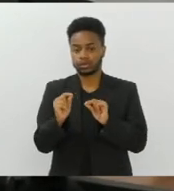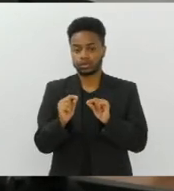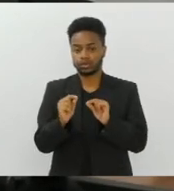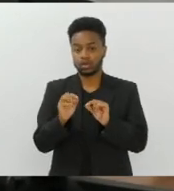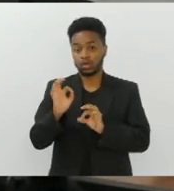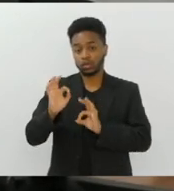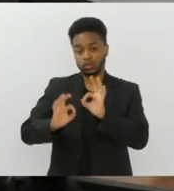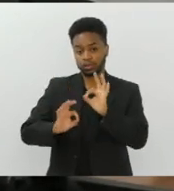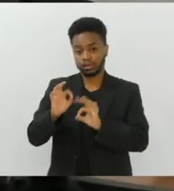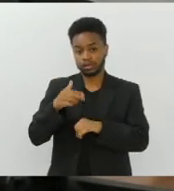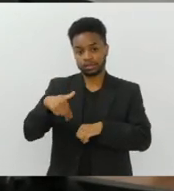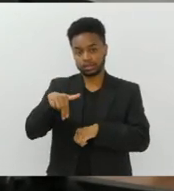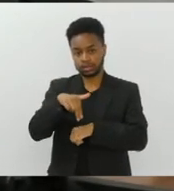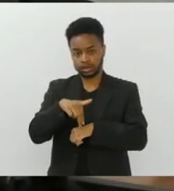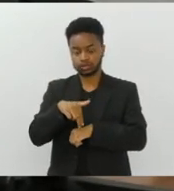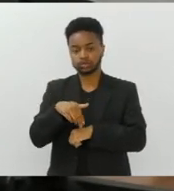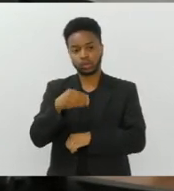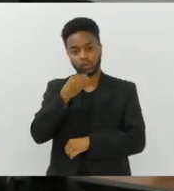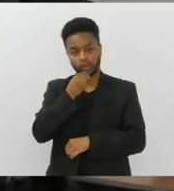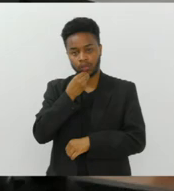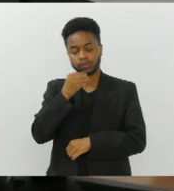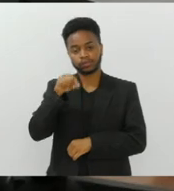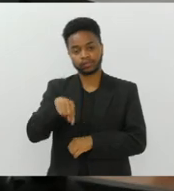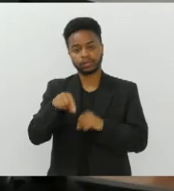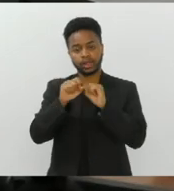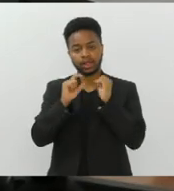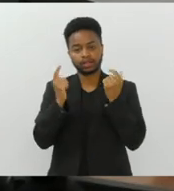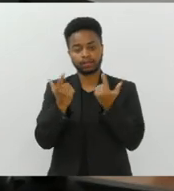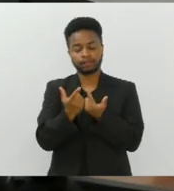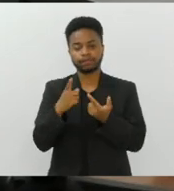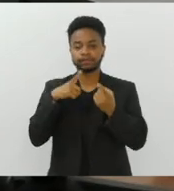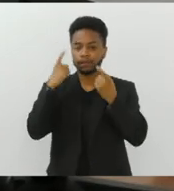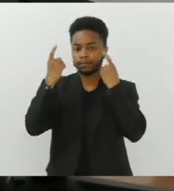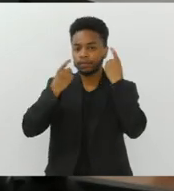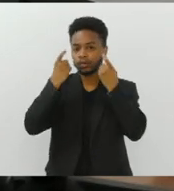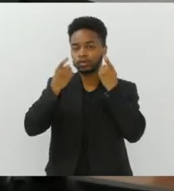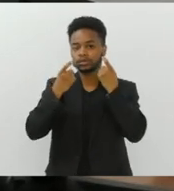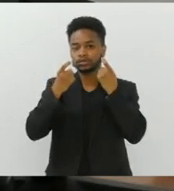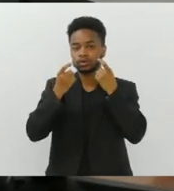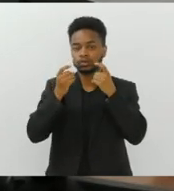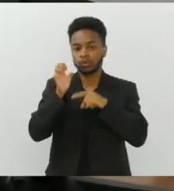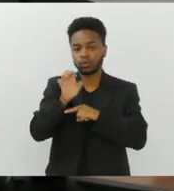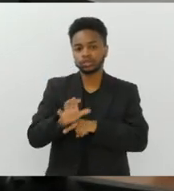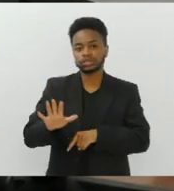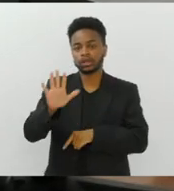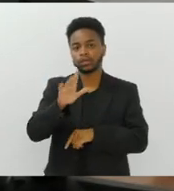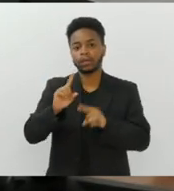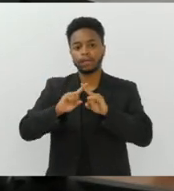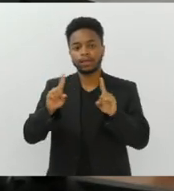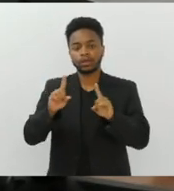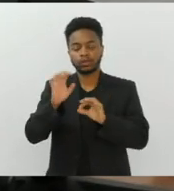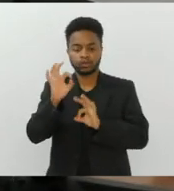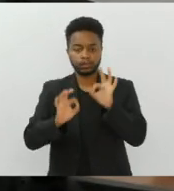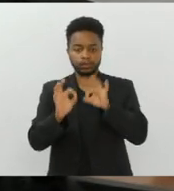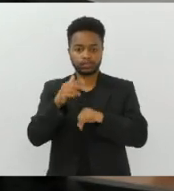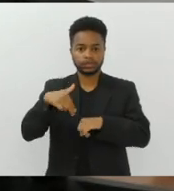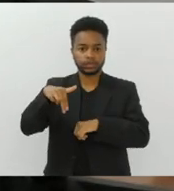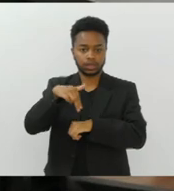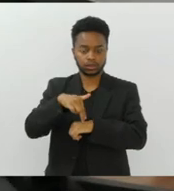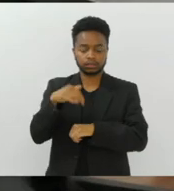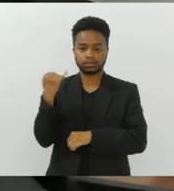plano nacional, obviamente, a Alerj tem uma preocupação no âmbito estadual, mas, no plano nacional,